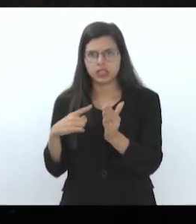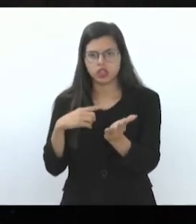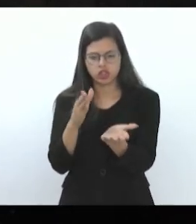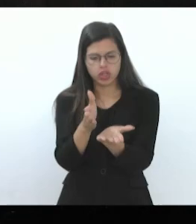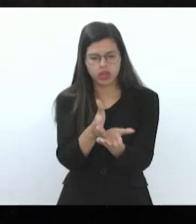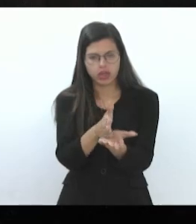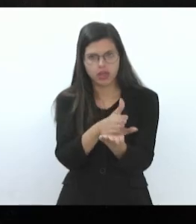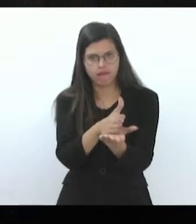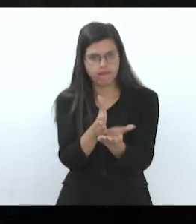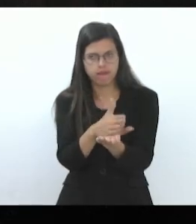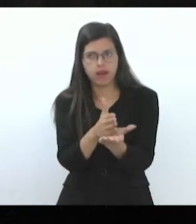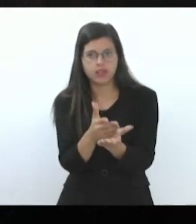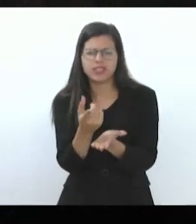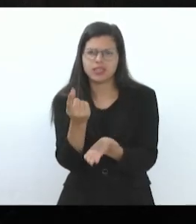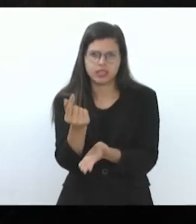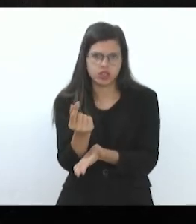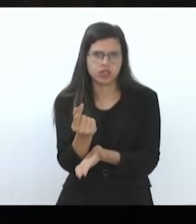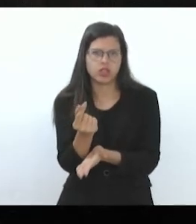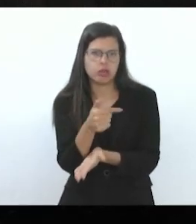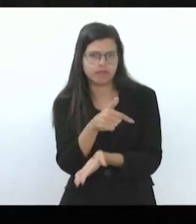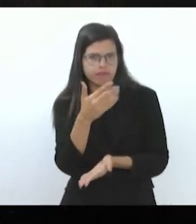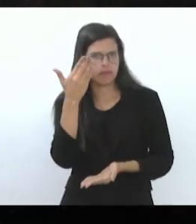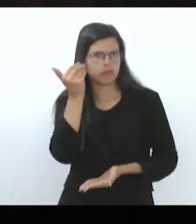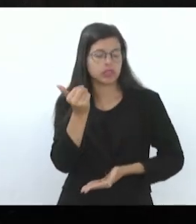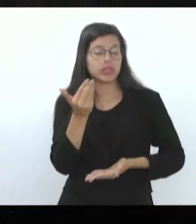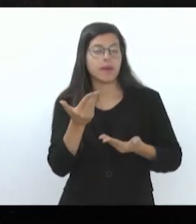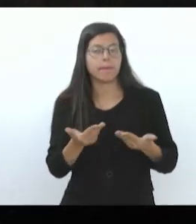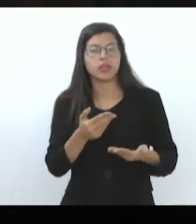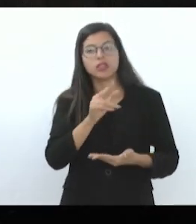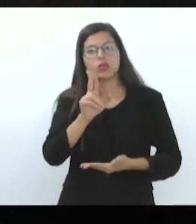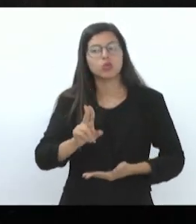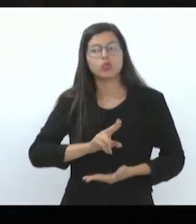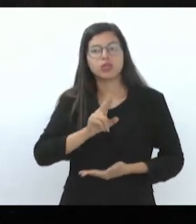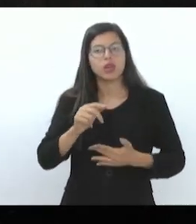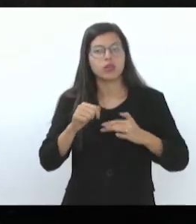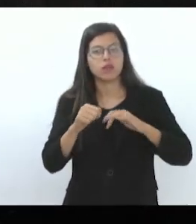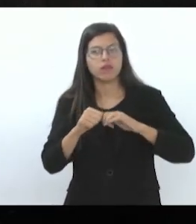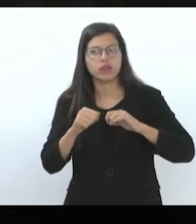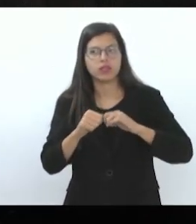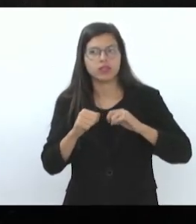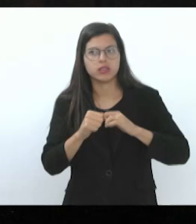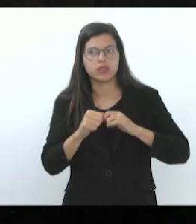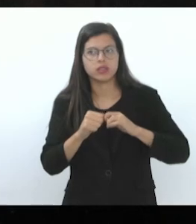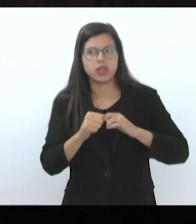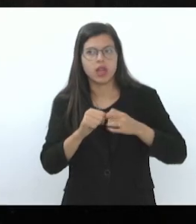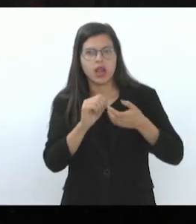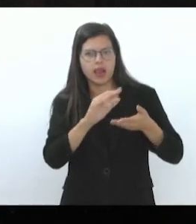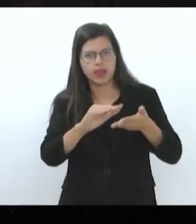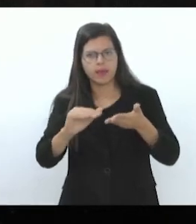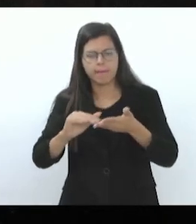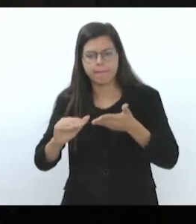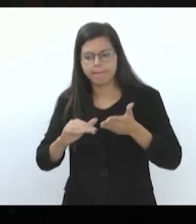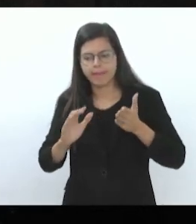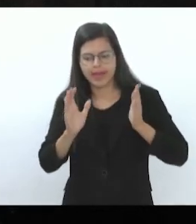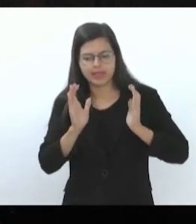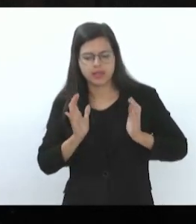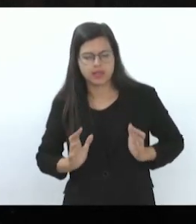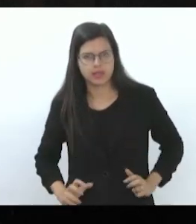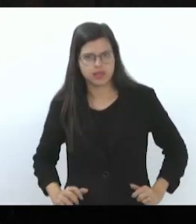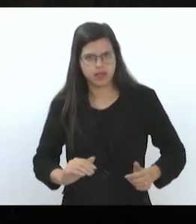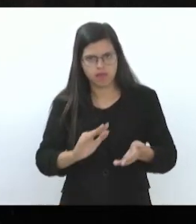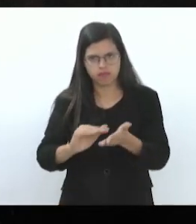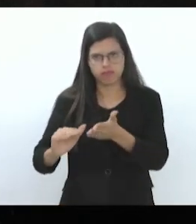esse dinheiro, sabe bem Vossa Excelência, está sendo usado para fazer drenagem de pavimentação para